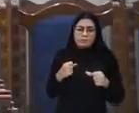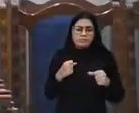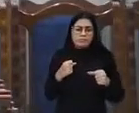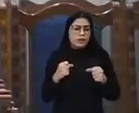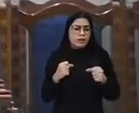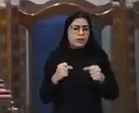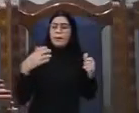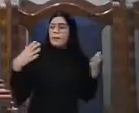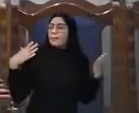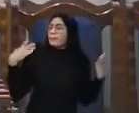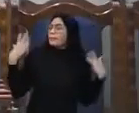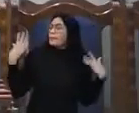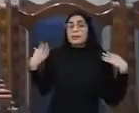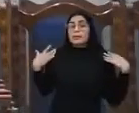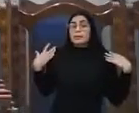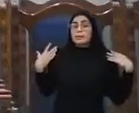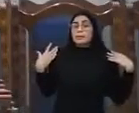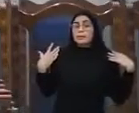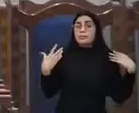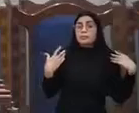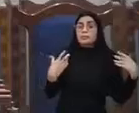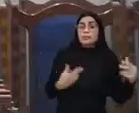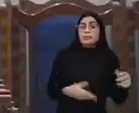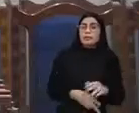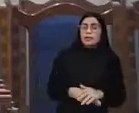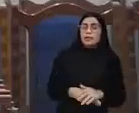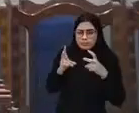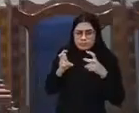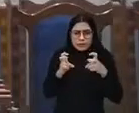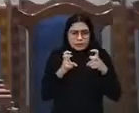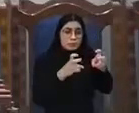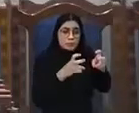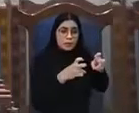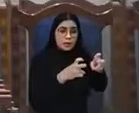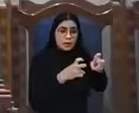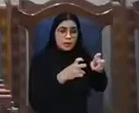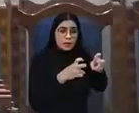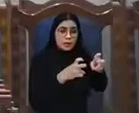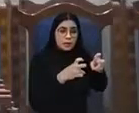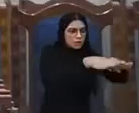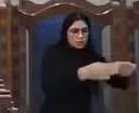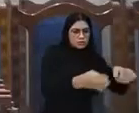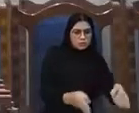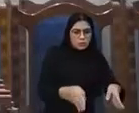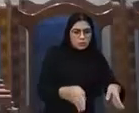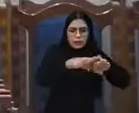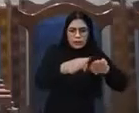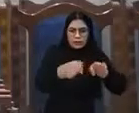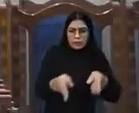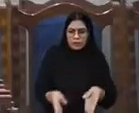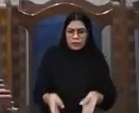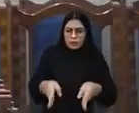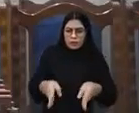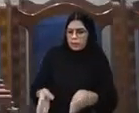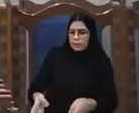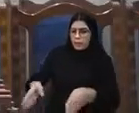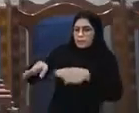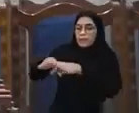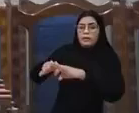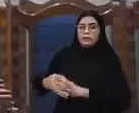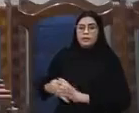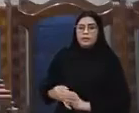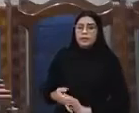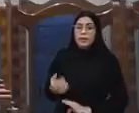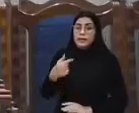uma volta na cidade, vendo os vossos santuários, eu achei também um altar que